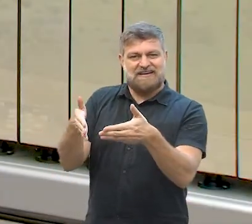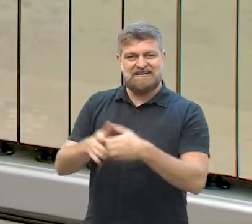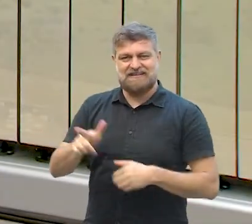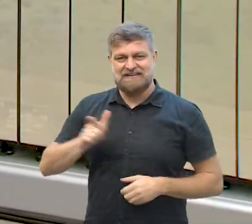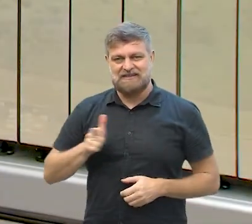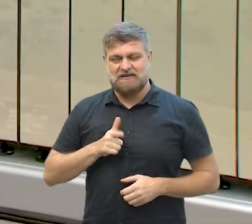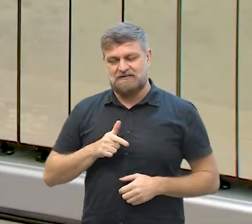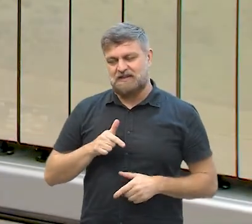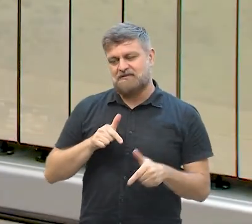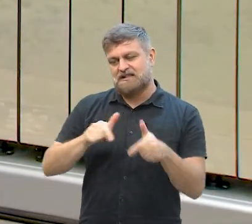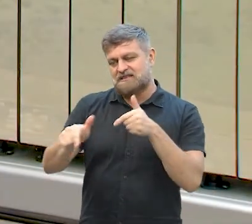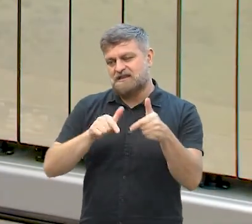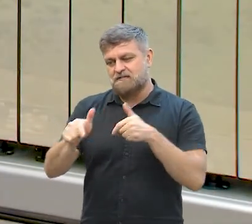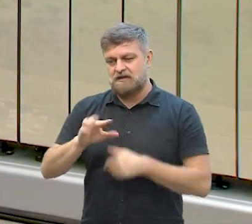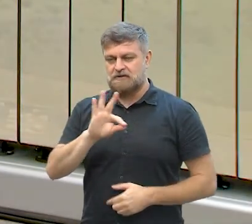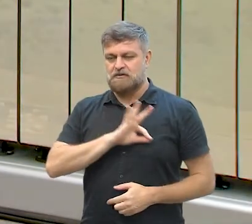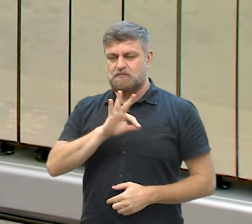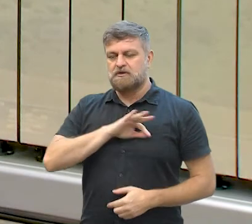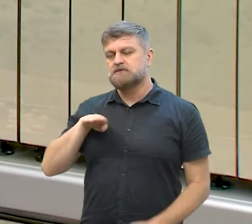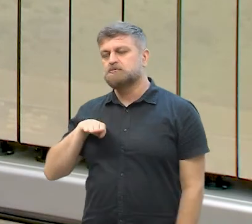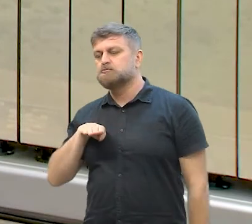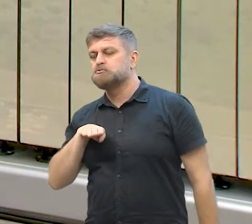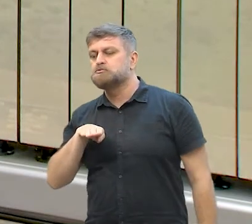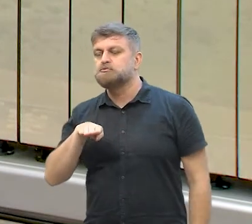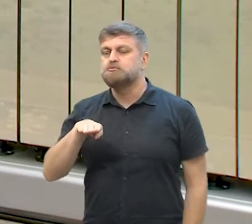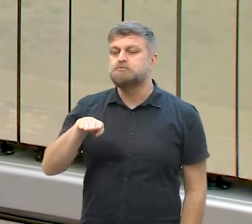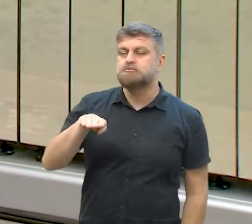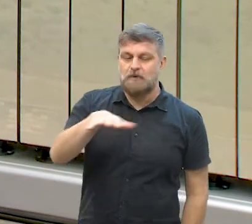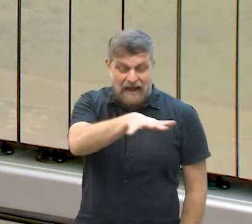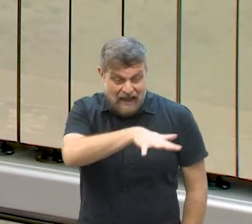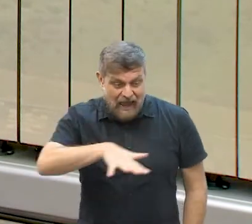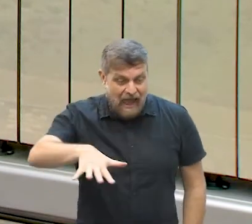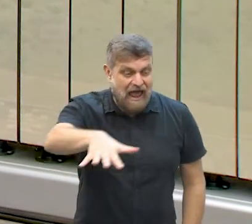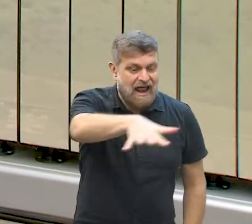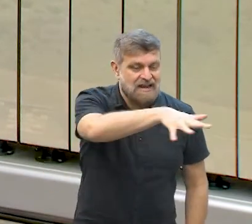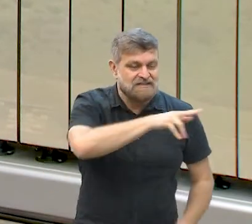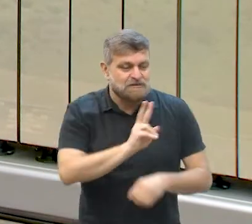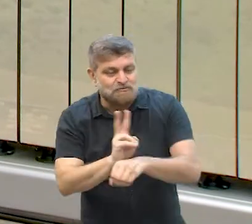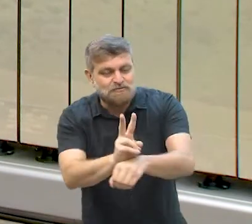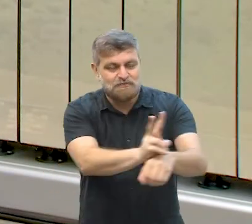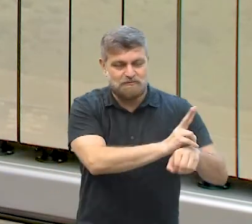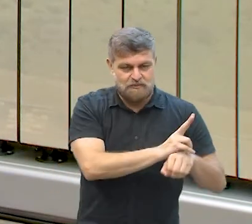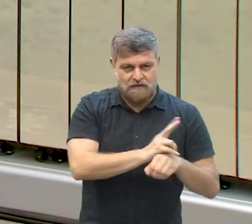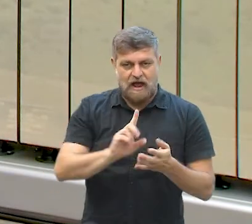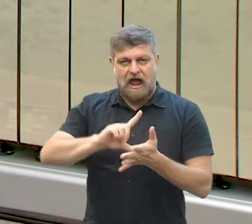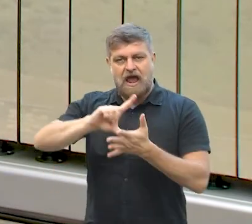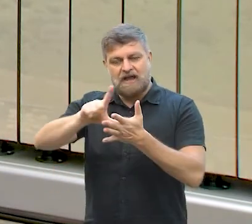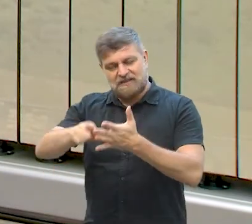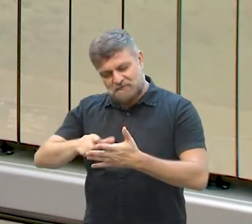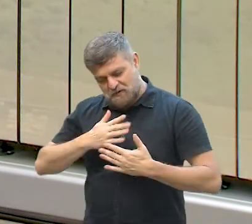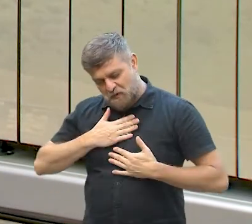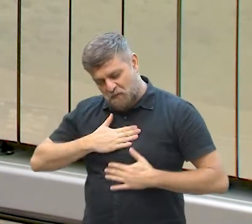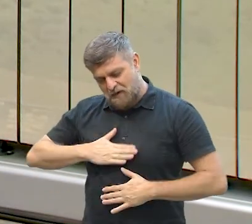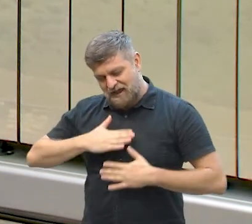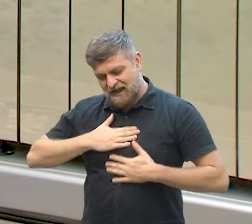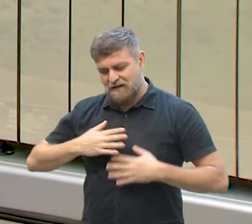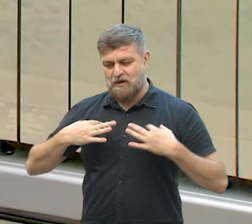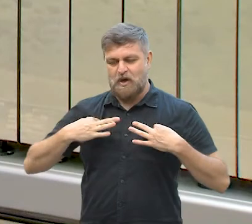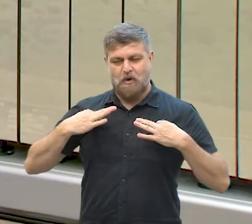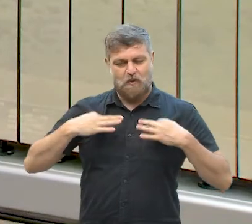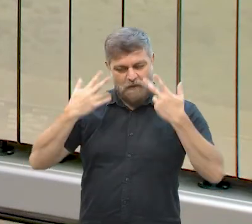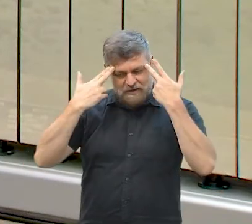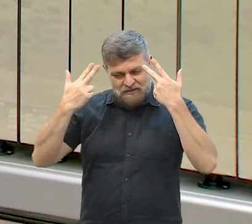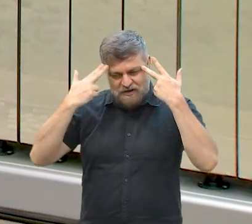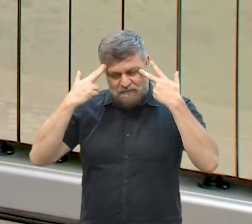no patrulhamento, né, vendo realmente o que estava acontecendo naquela região. Aí depois, com mais calma, né, em trajes civis,